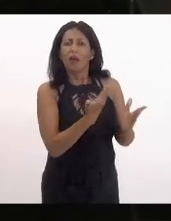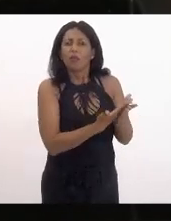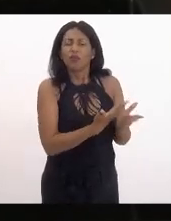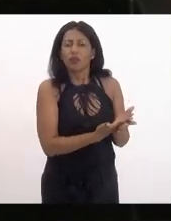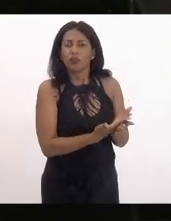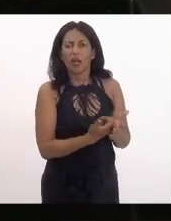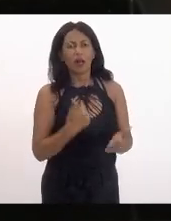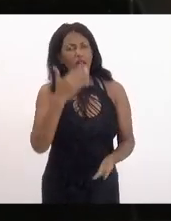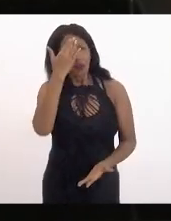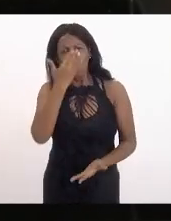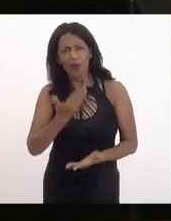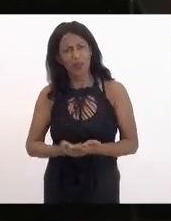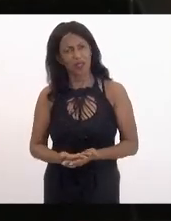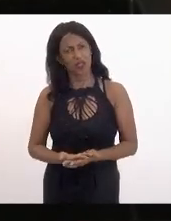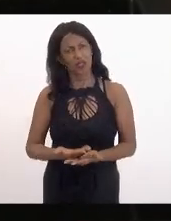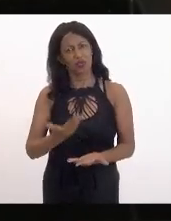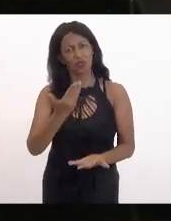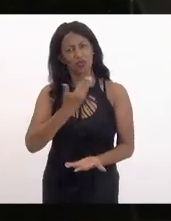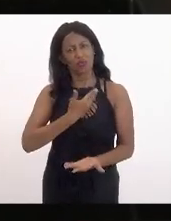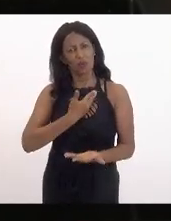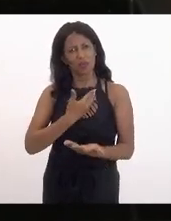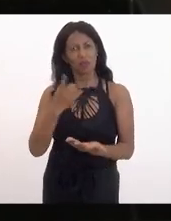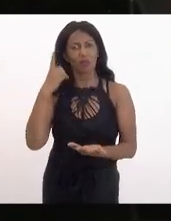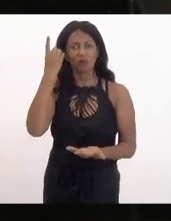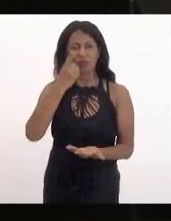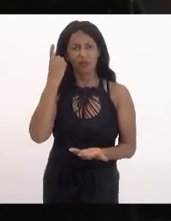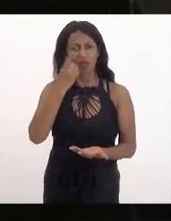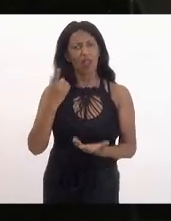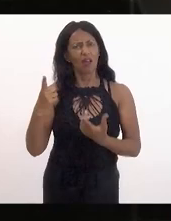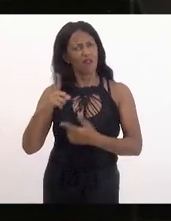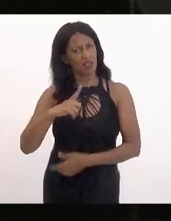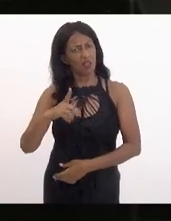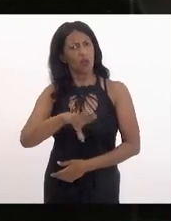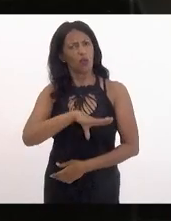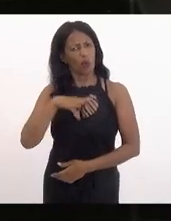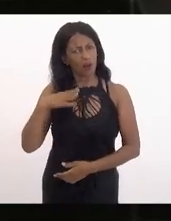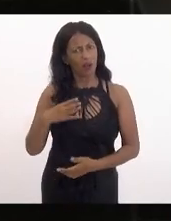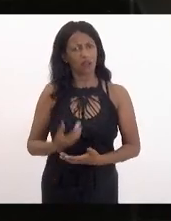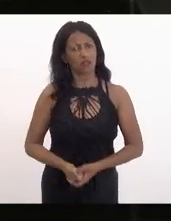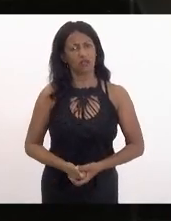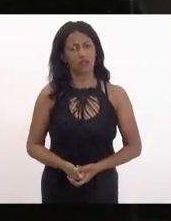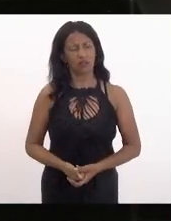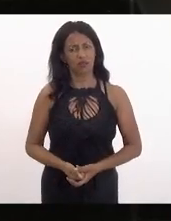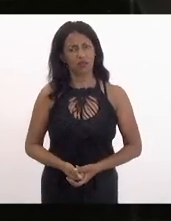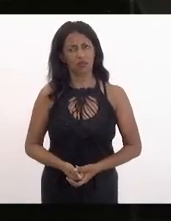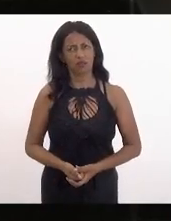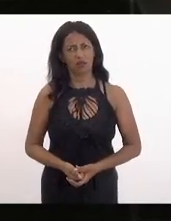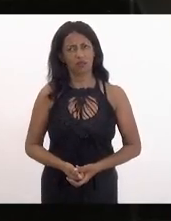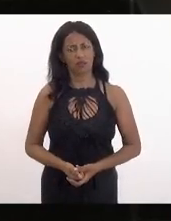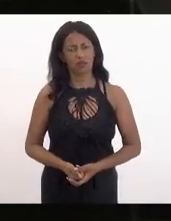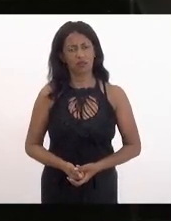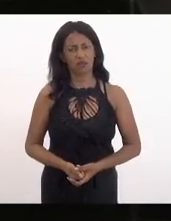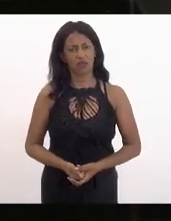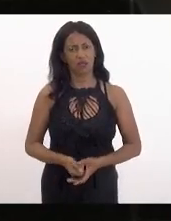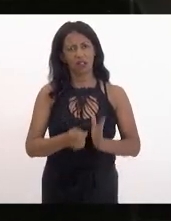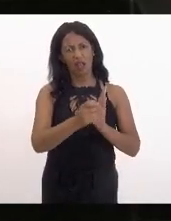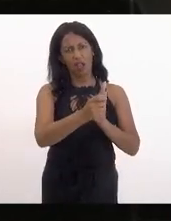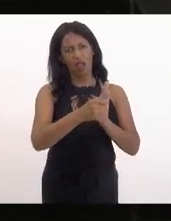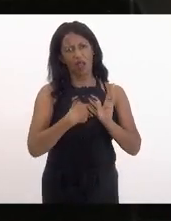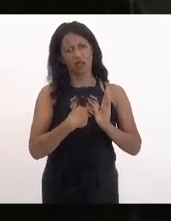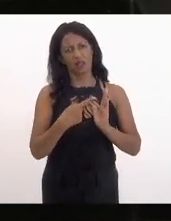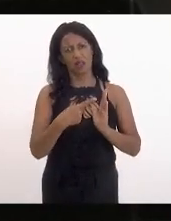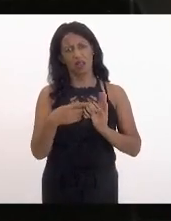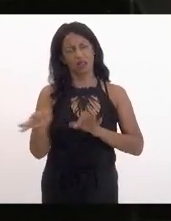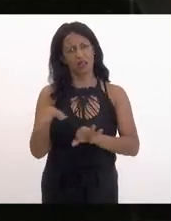acredito que os meus colegas deputados vai ter coragem de assinar